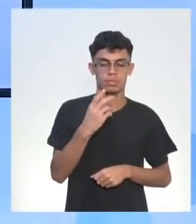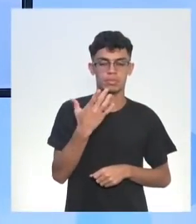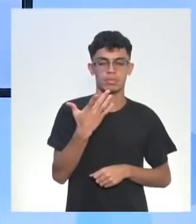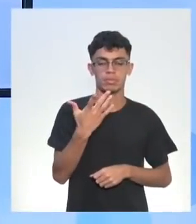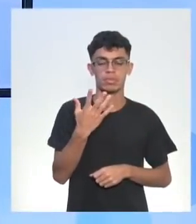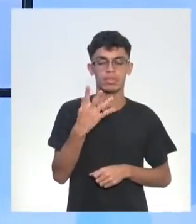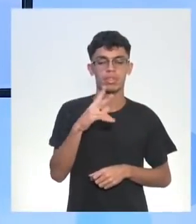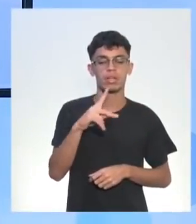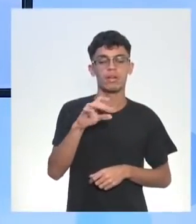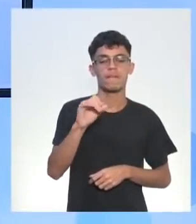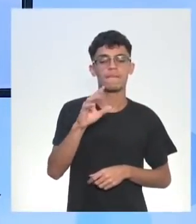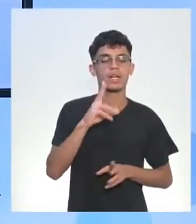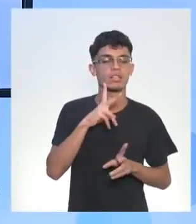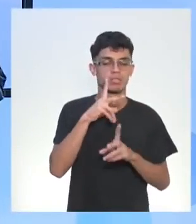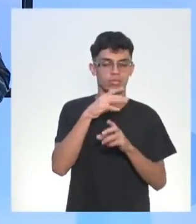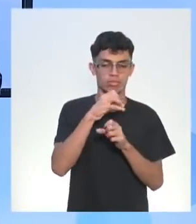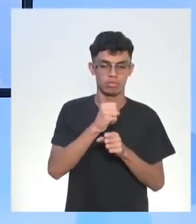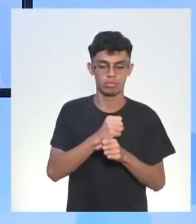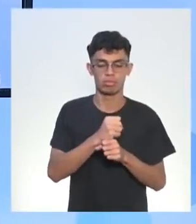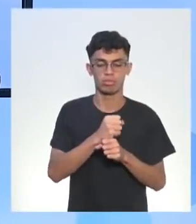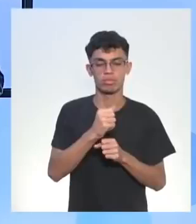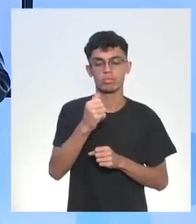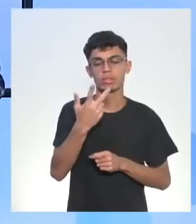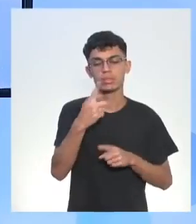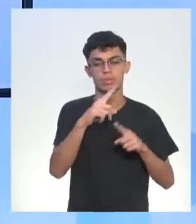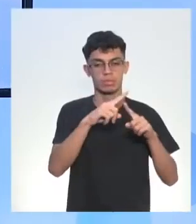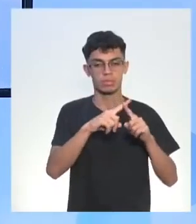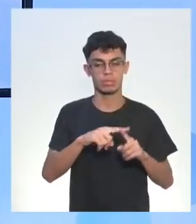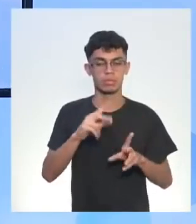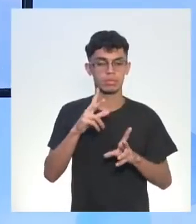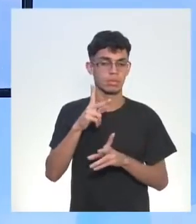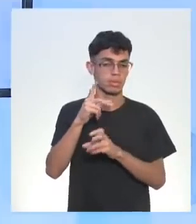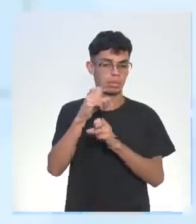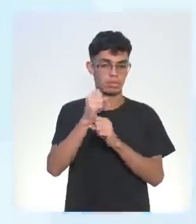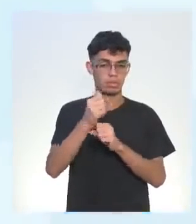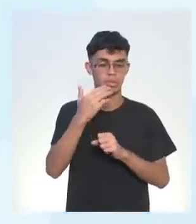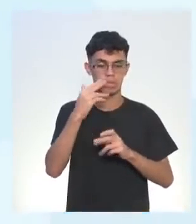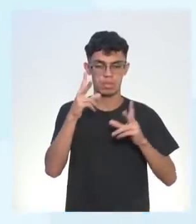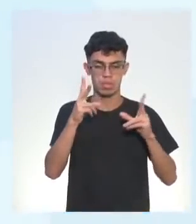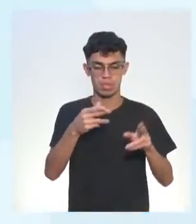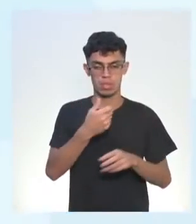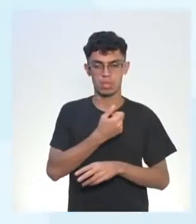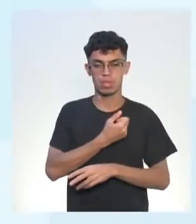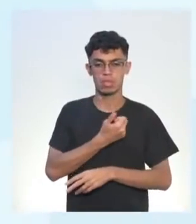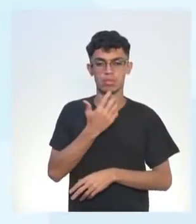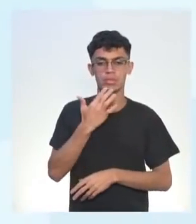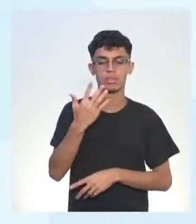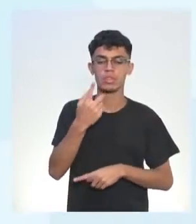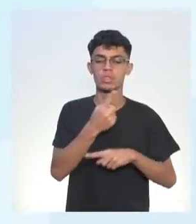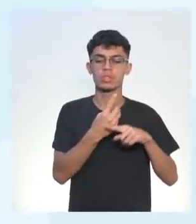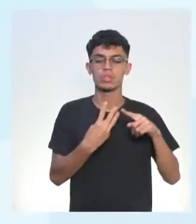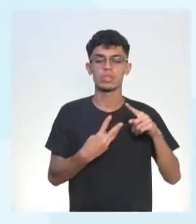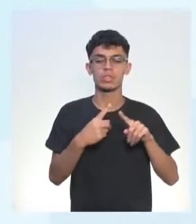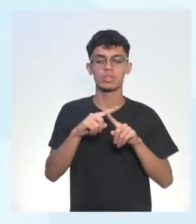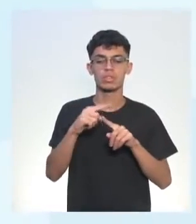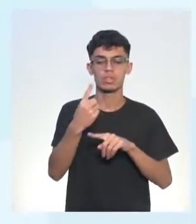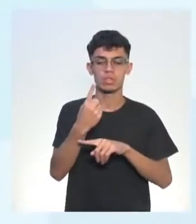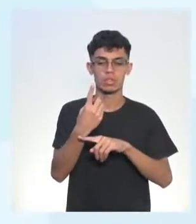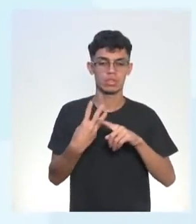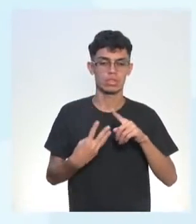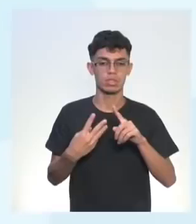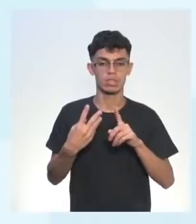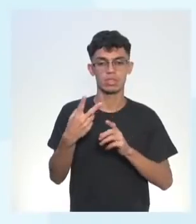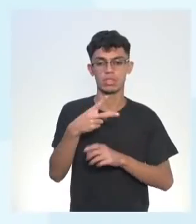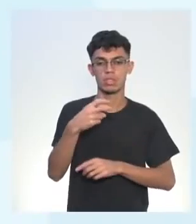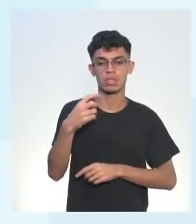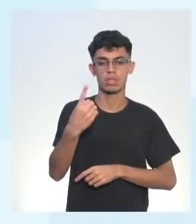de potência, que é só multiplicar por ele mesmo. Certo? Então, ficou assim, ó, 1/3 vezes 1/3, que é igual a 1/9. Então,